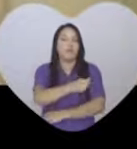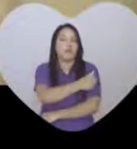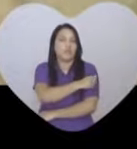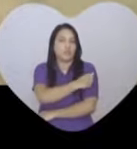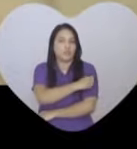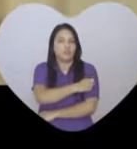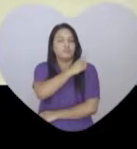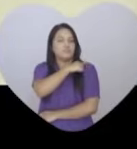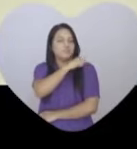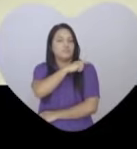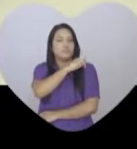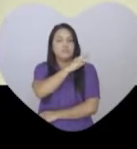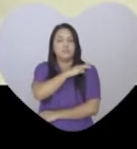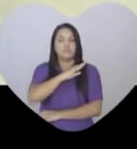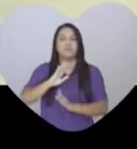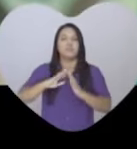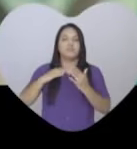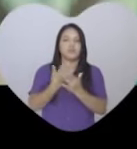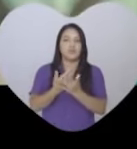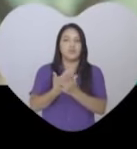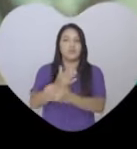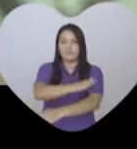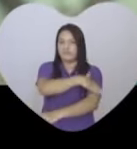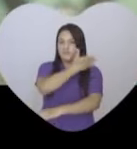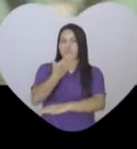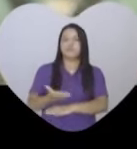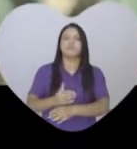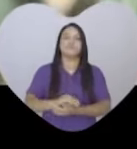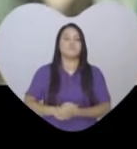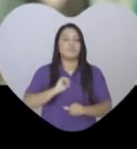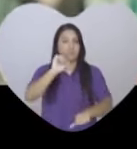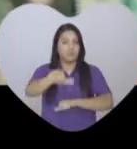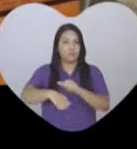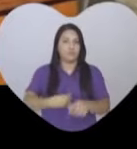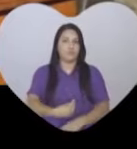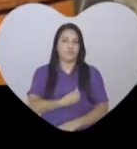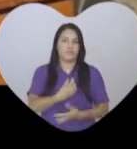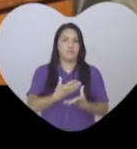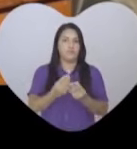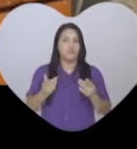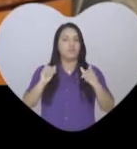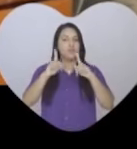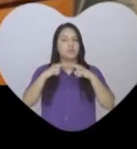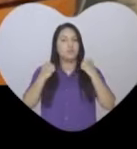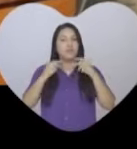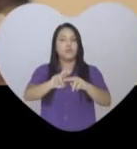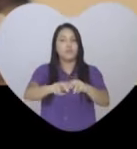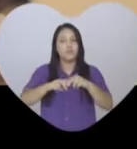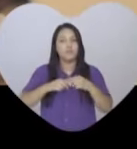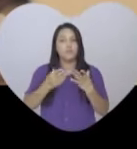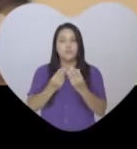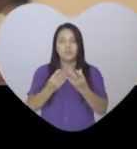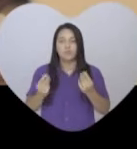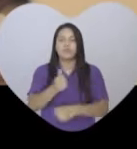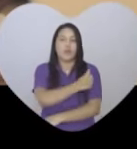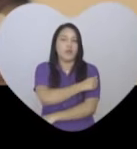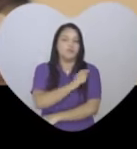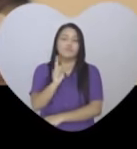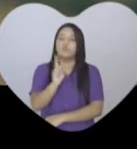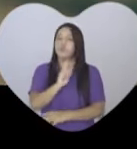R$ 150 dos estudantes do ensino médio nas escolas de tempo integral. Mudou a vida de muitos alagoanos. Fez com que muitos alunos